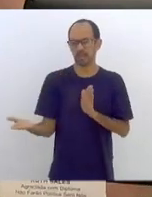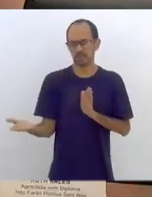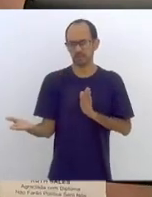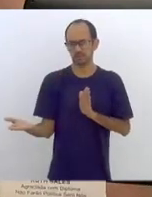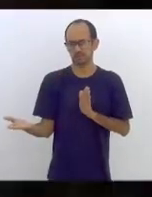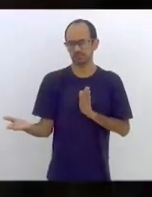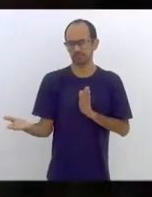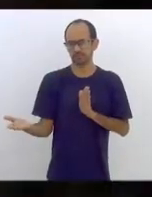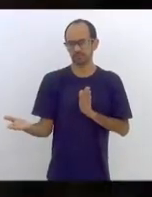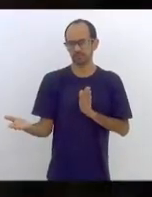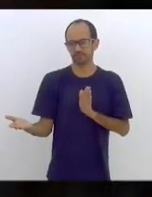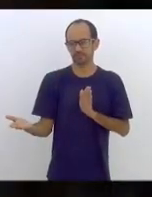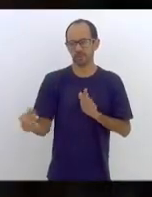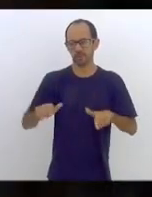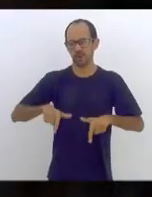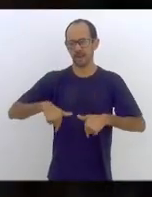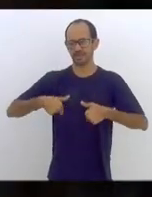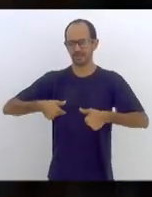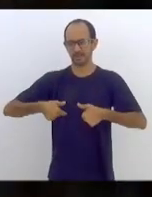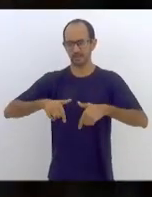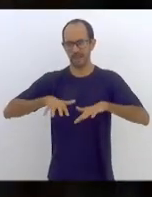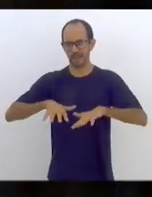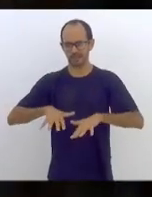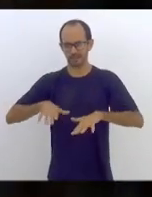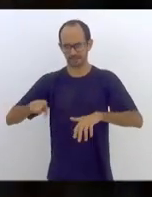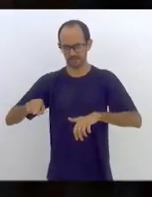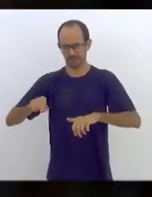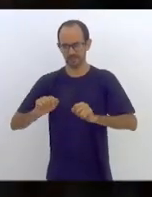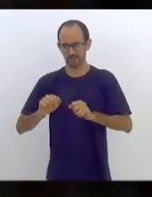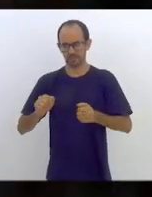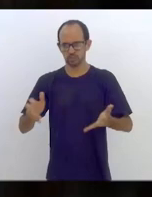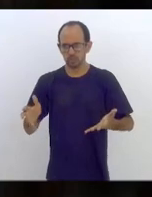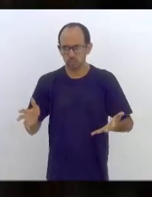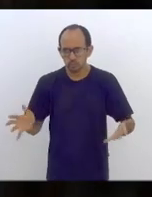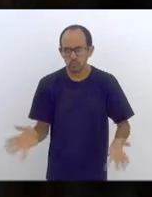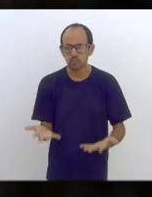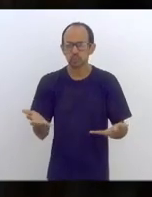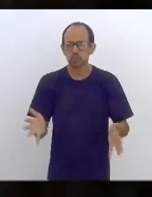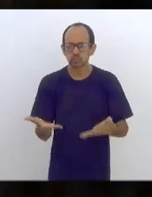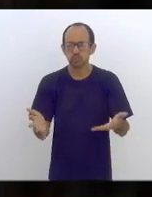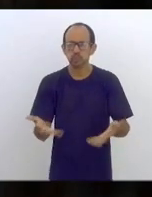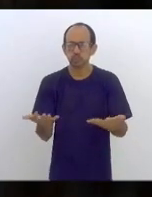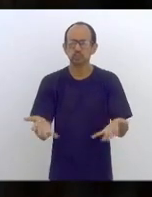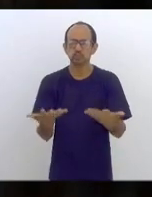que com esses gestos nos estimulam